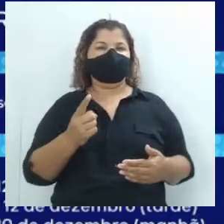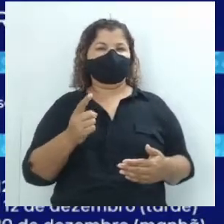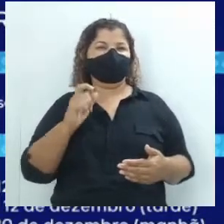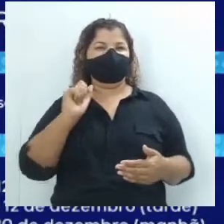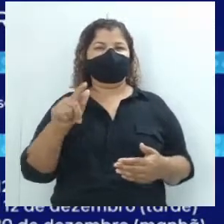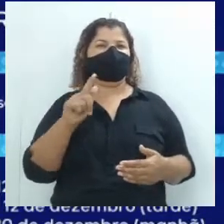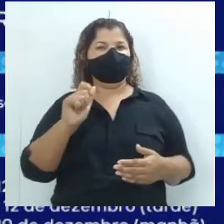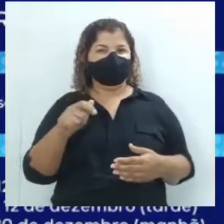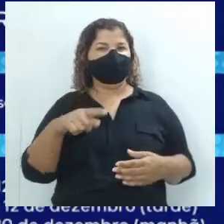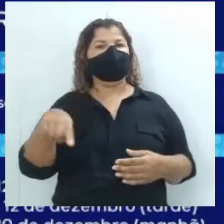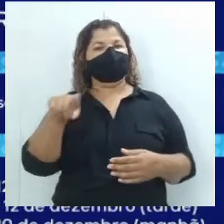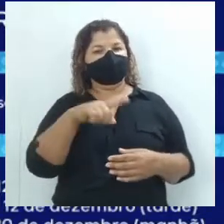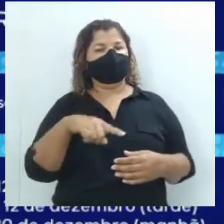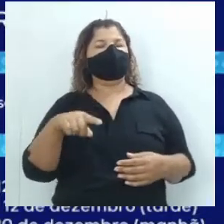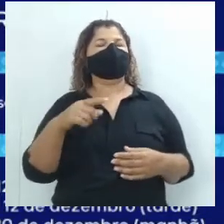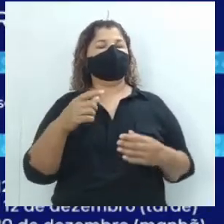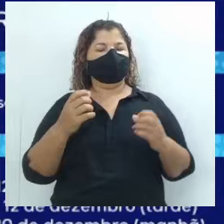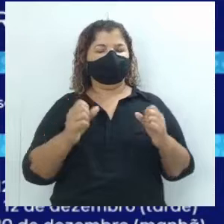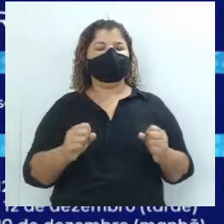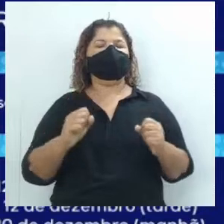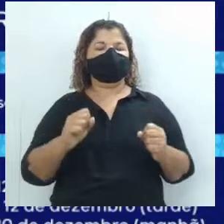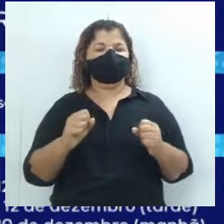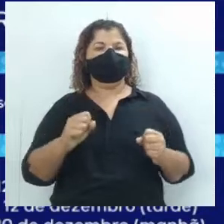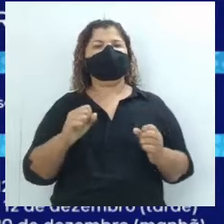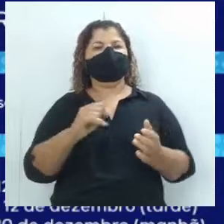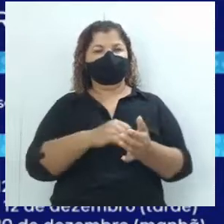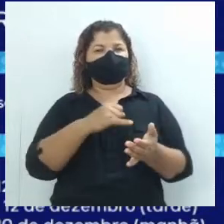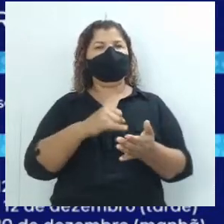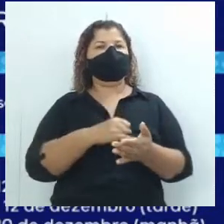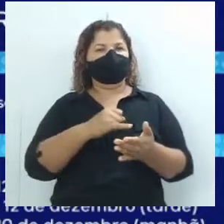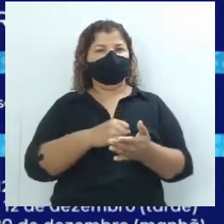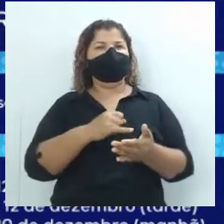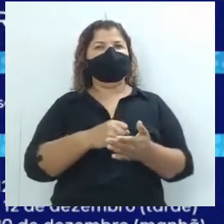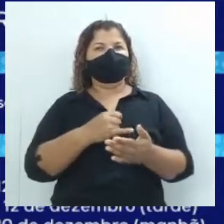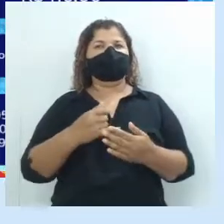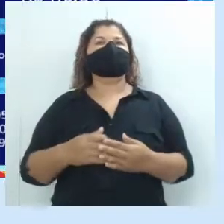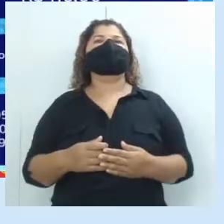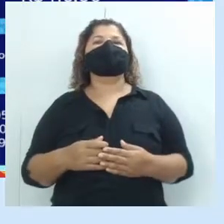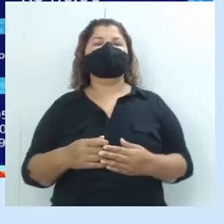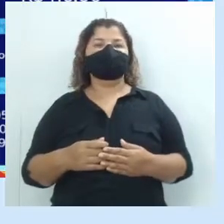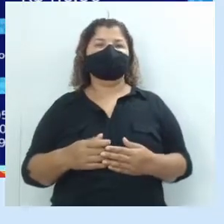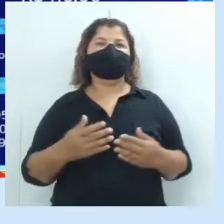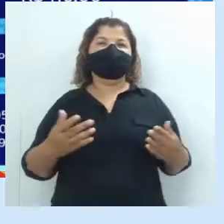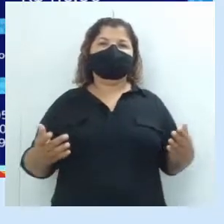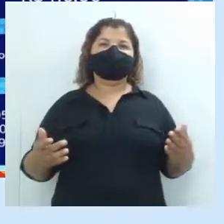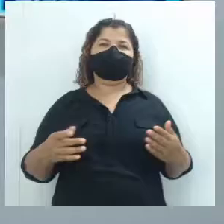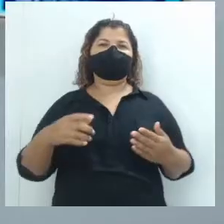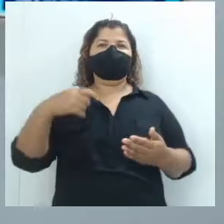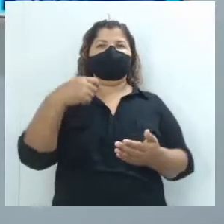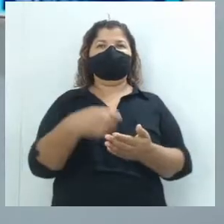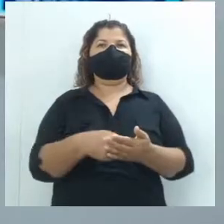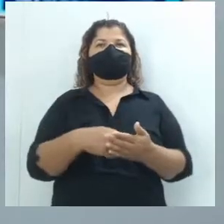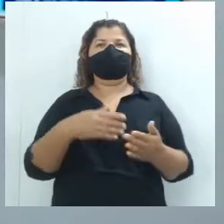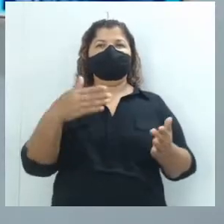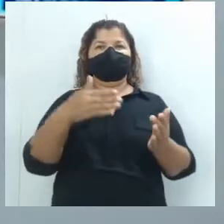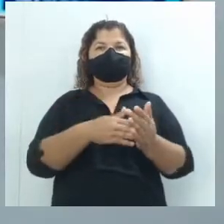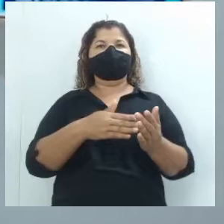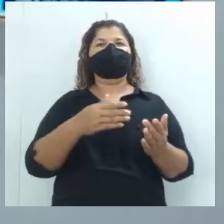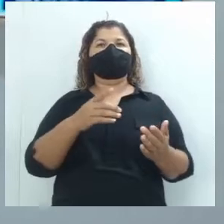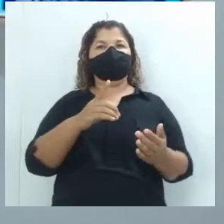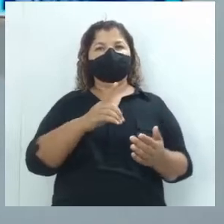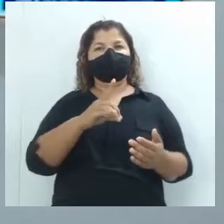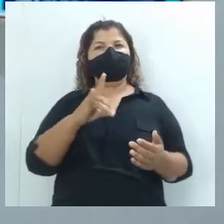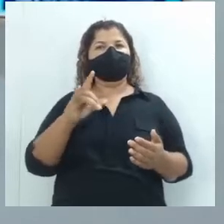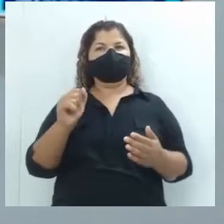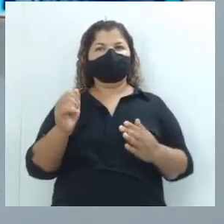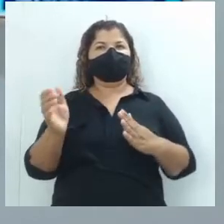de agosto, você que vai fazer seriado 3, você pode fazer a inscrição, tá? Aí a gente botou pagamento até, mas cuidado que esse